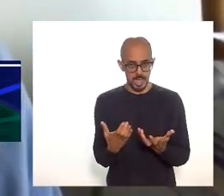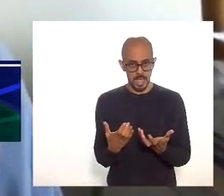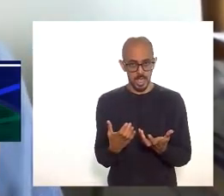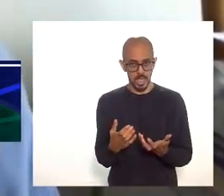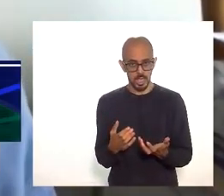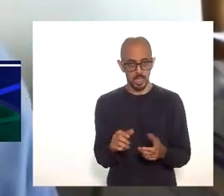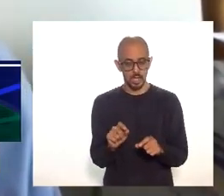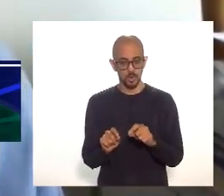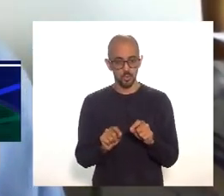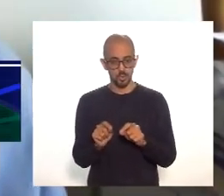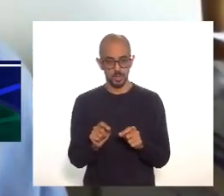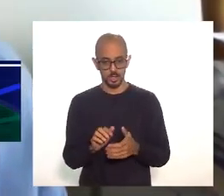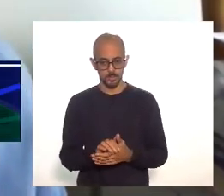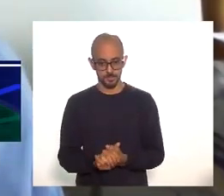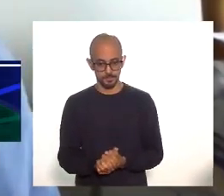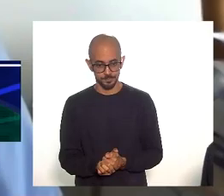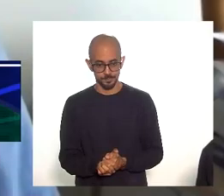que